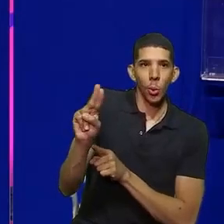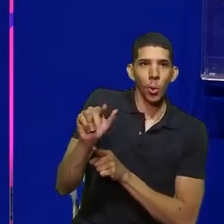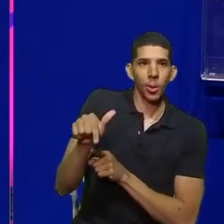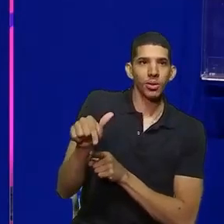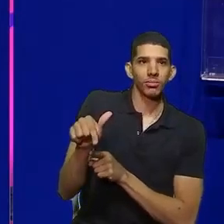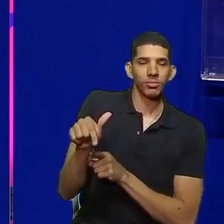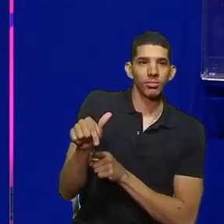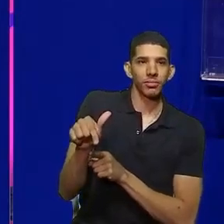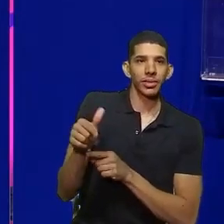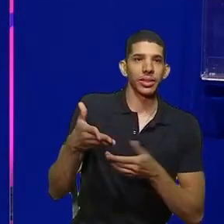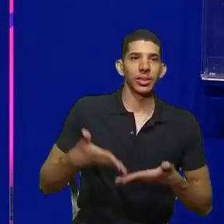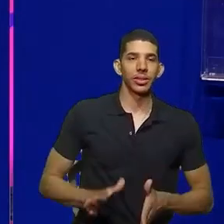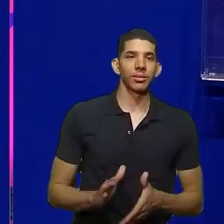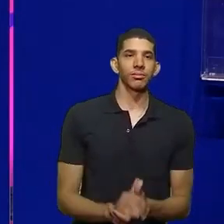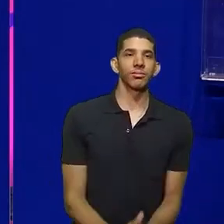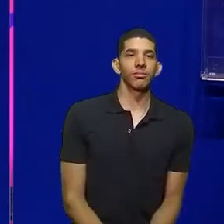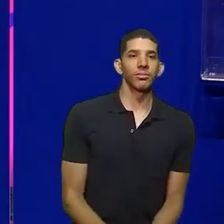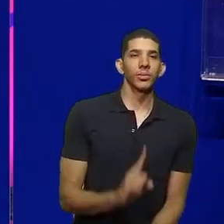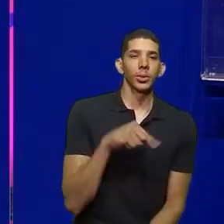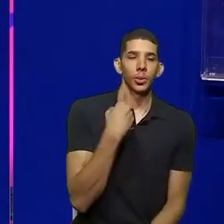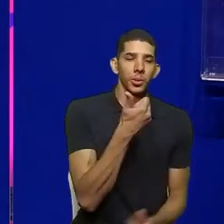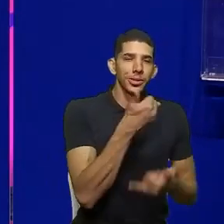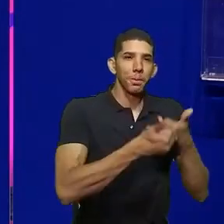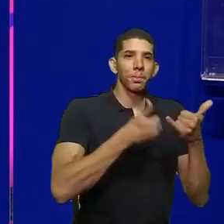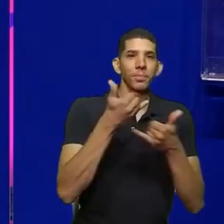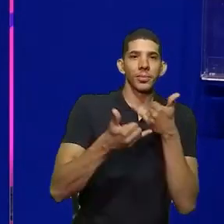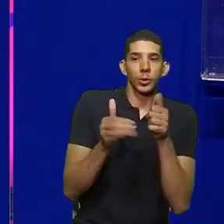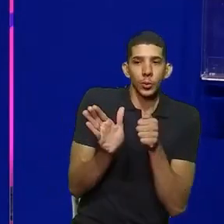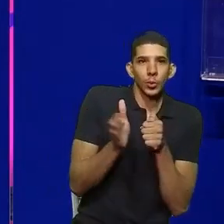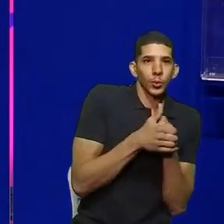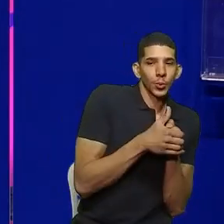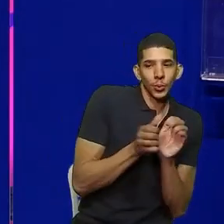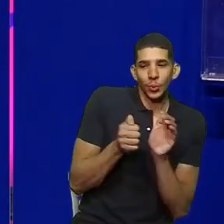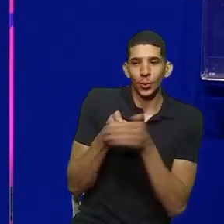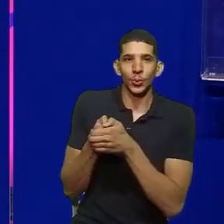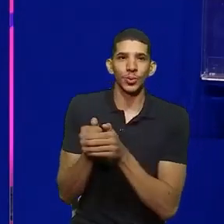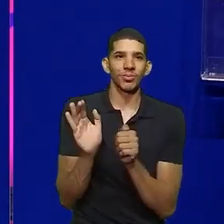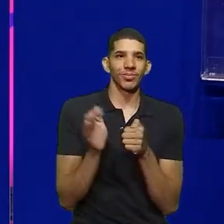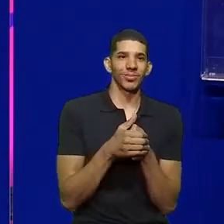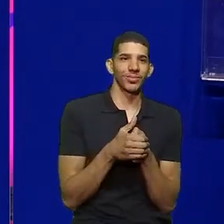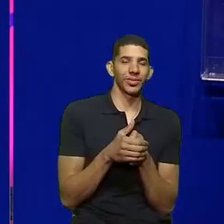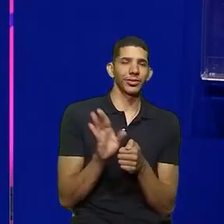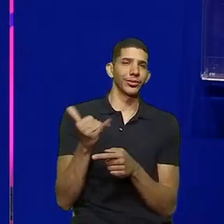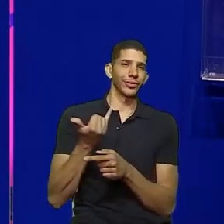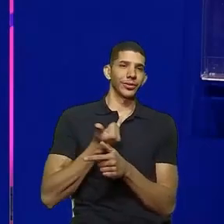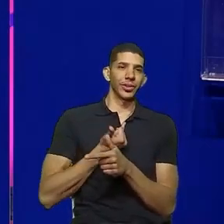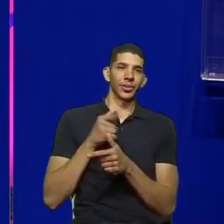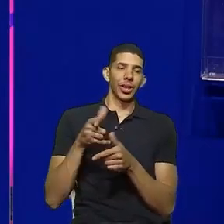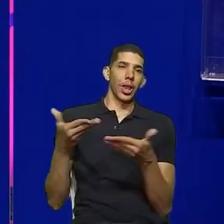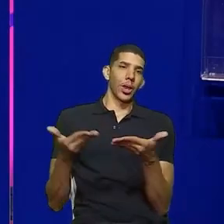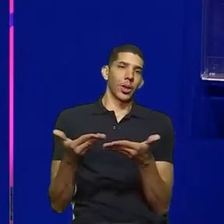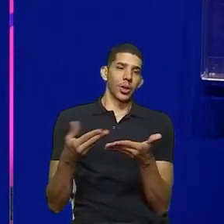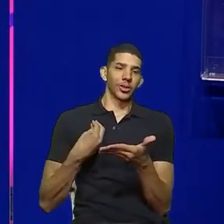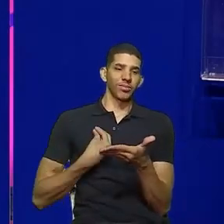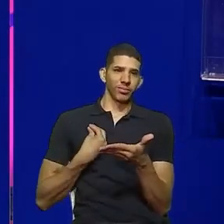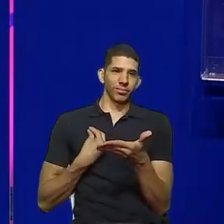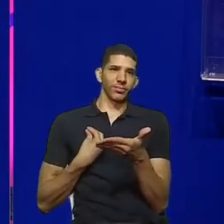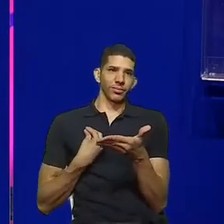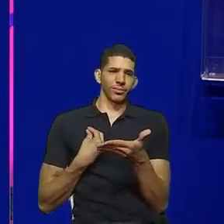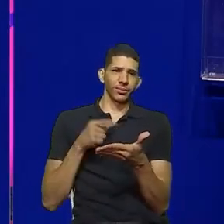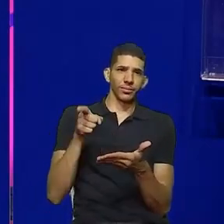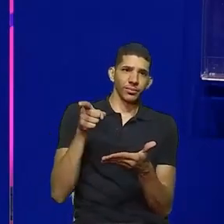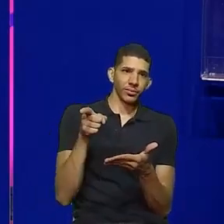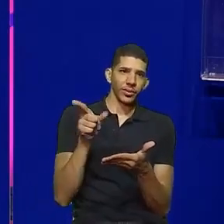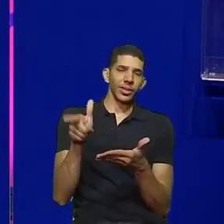da Raimunda, eu falo, quem dera se ela estivesse aqui para ver. Aí eu peço muito a Deus, eu falo, tomara que onde ela está,